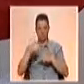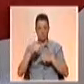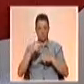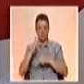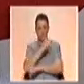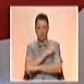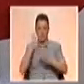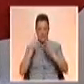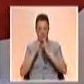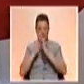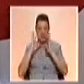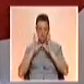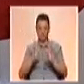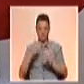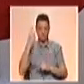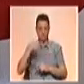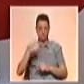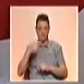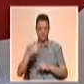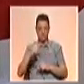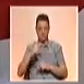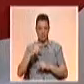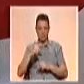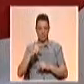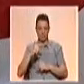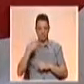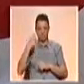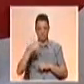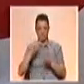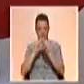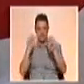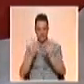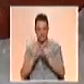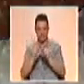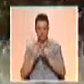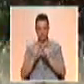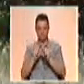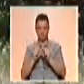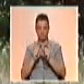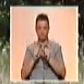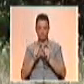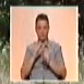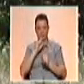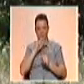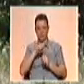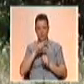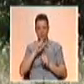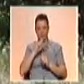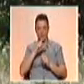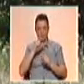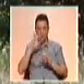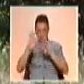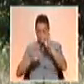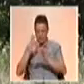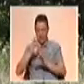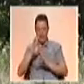a própria casa utiliza. Uhum. Portanto, são sistemas que permitem, usamos a gravidade, portanto, permitem tratar os